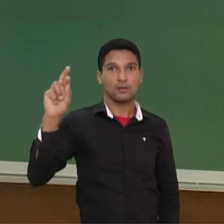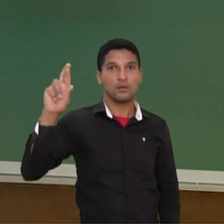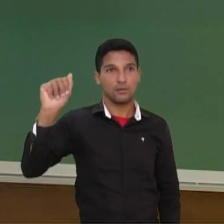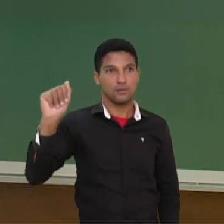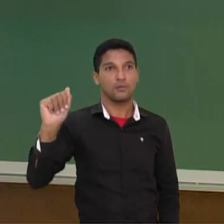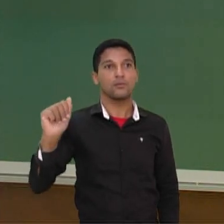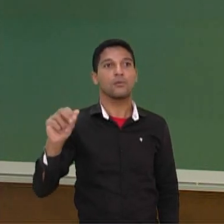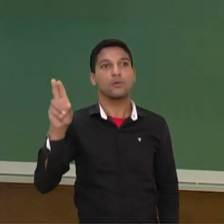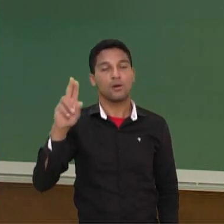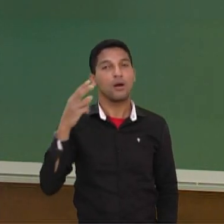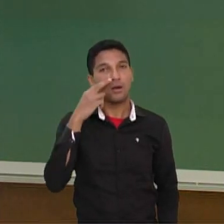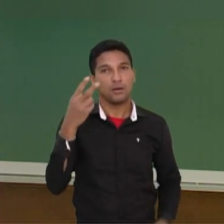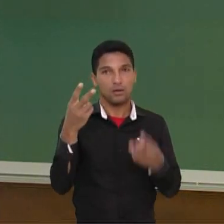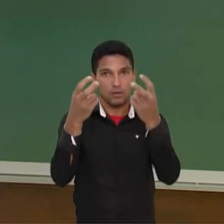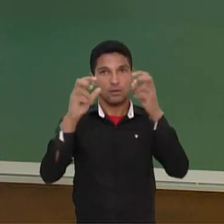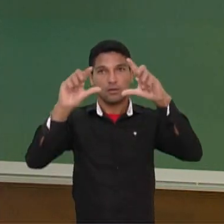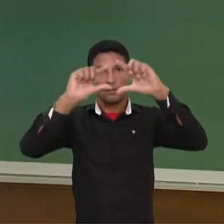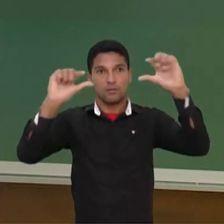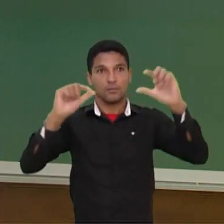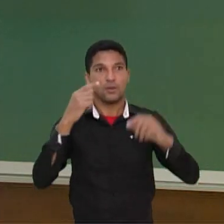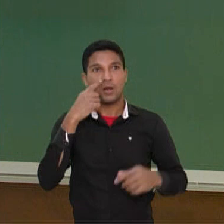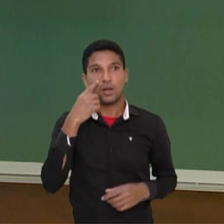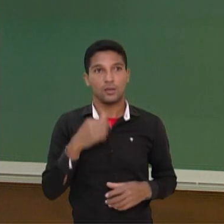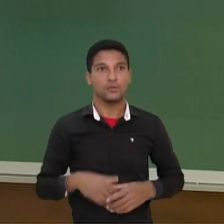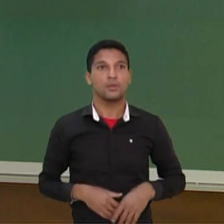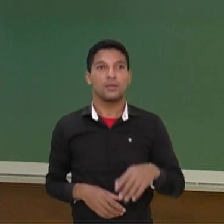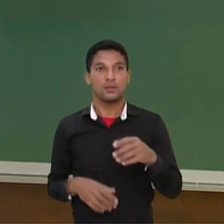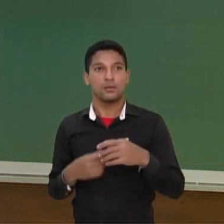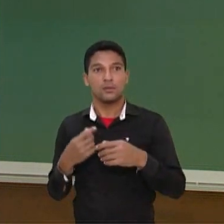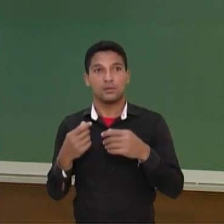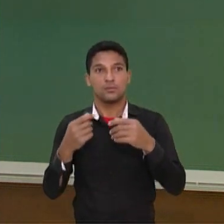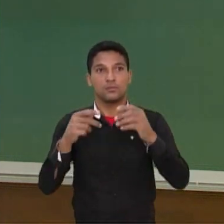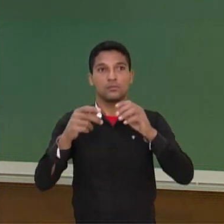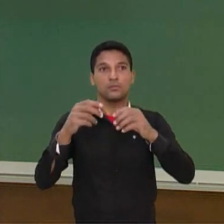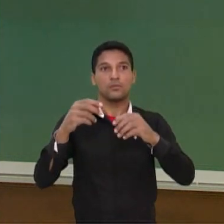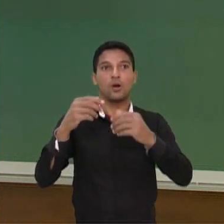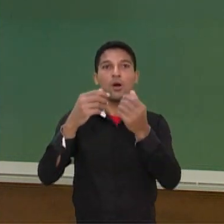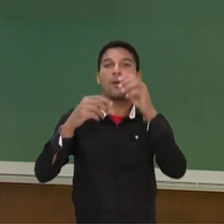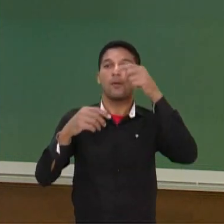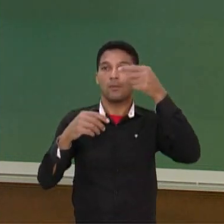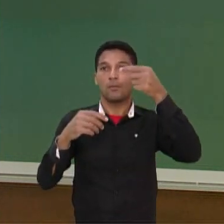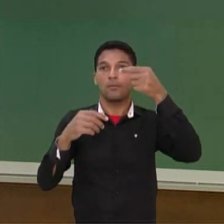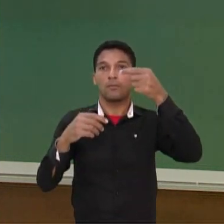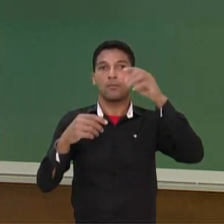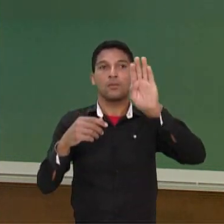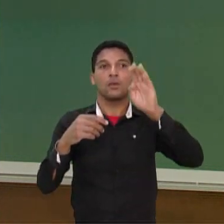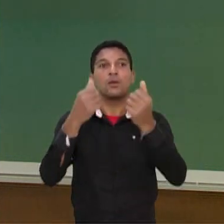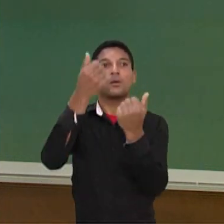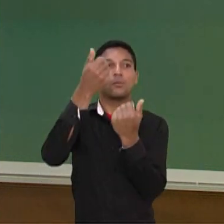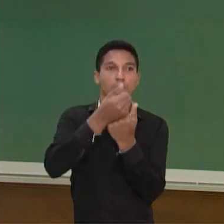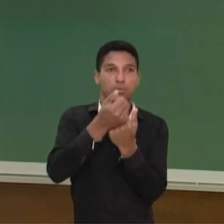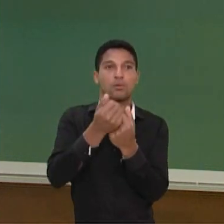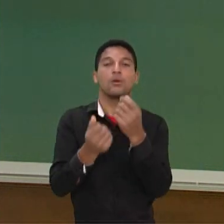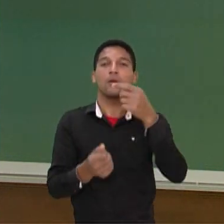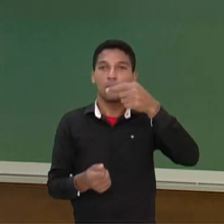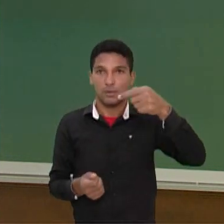lugar desse B, coloca 4. No lugar do delta aqui na raiz, coloca 676, que foi o valor que eu encontrei no slide anterior.